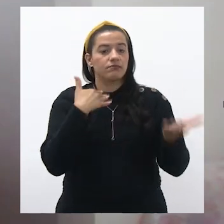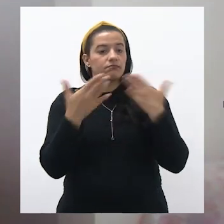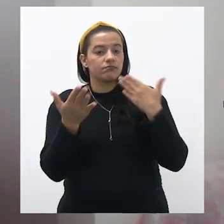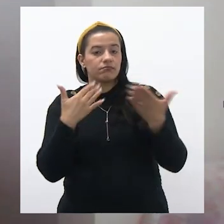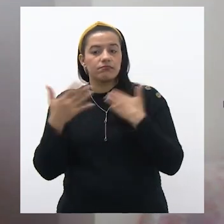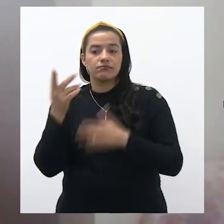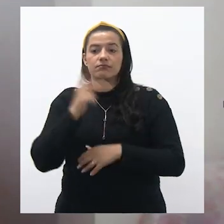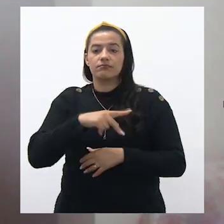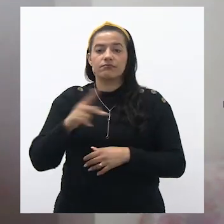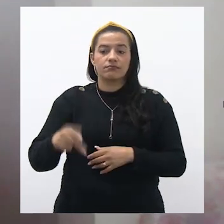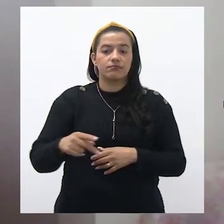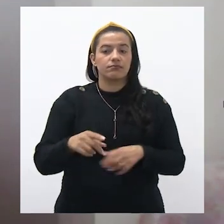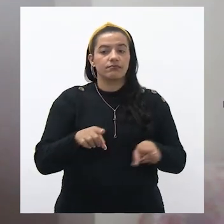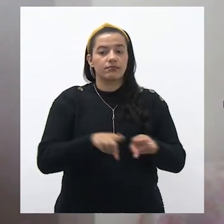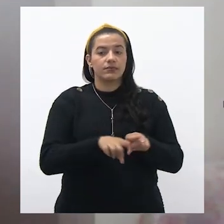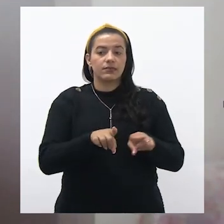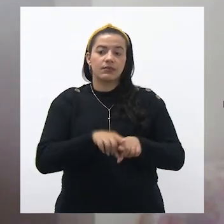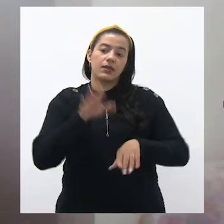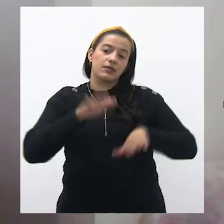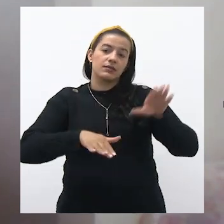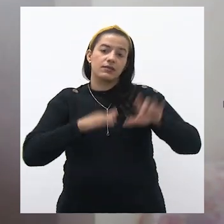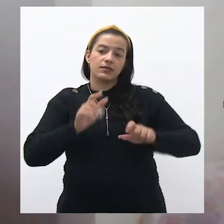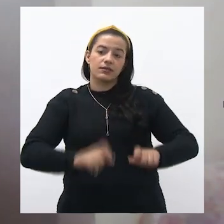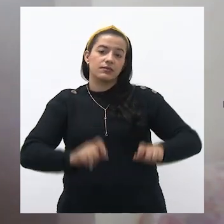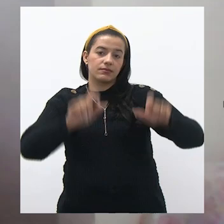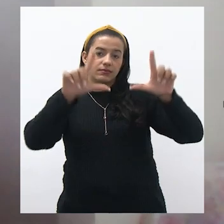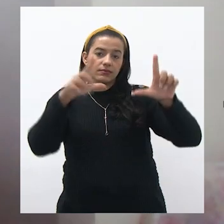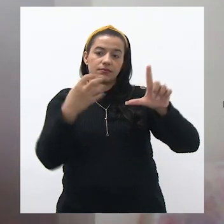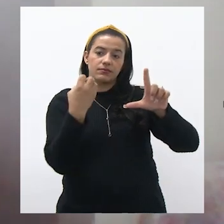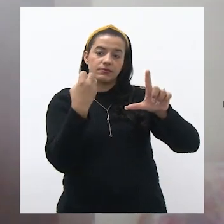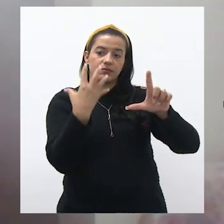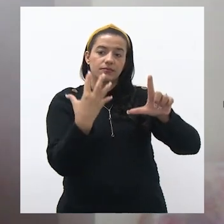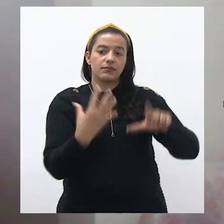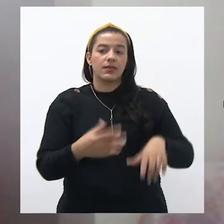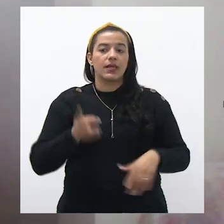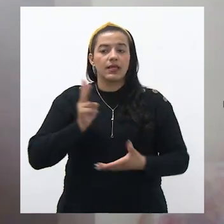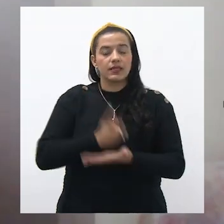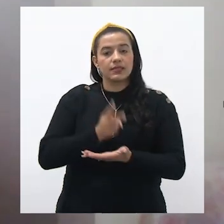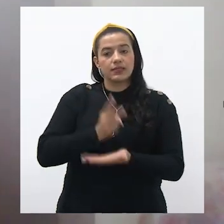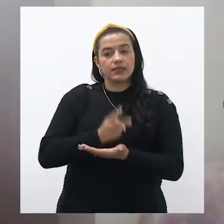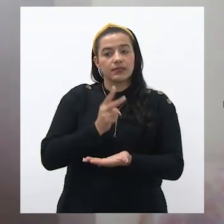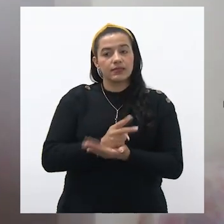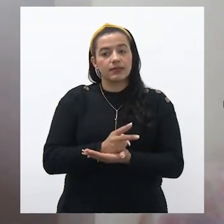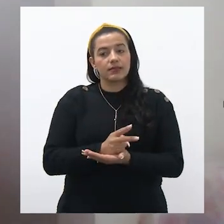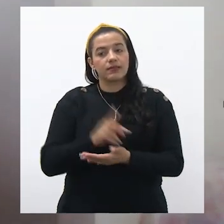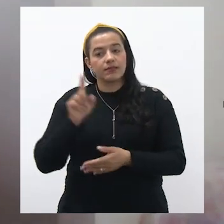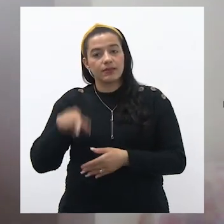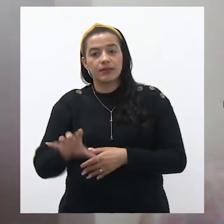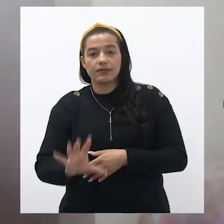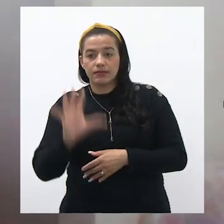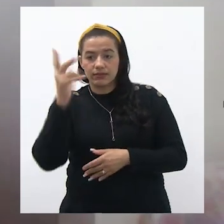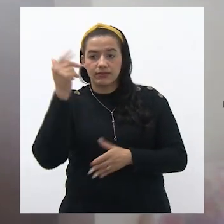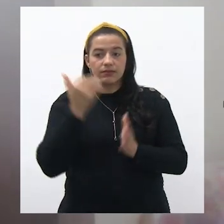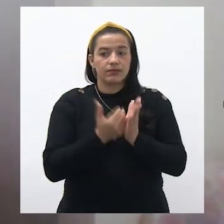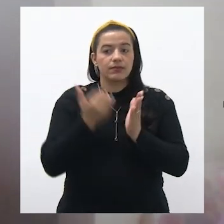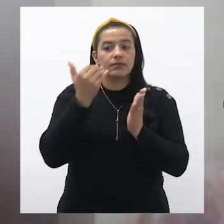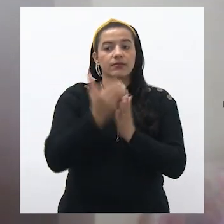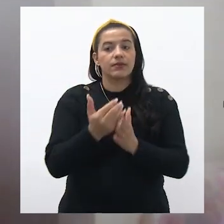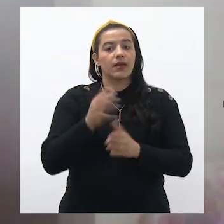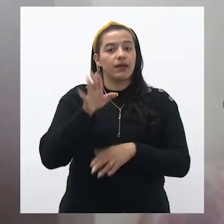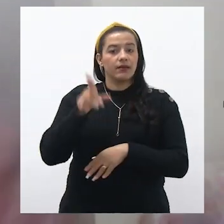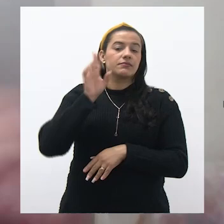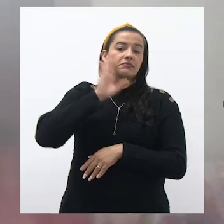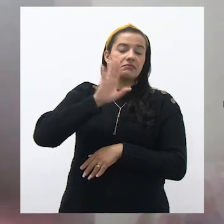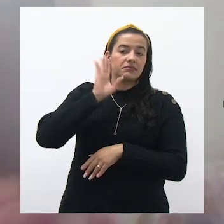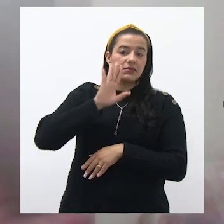professor, às vezes até abre a câmera. E isso, para mim, ela não faz isso o tempo todo, mas cada vez que ela faz, para mim, eu falo, uau, que